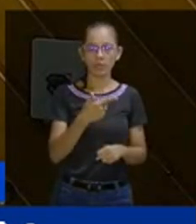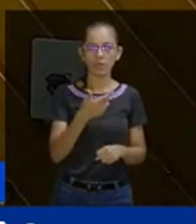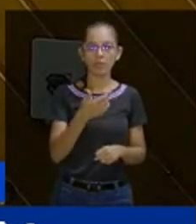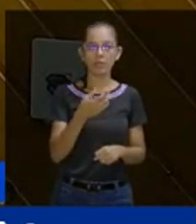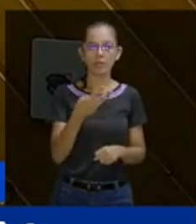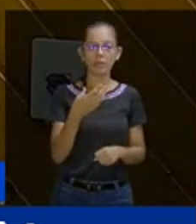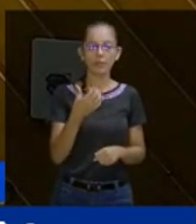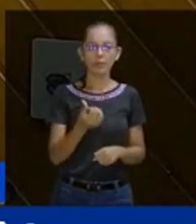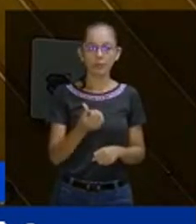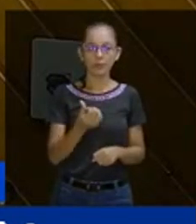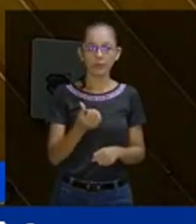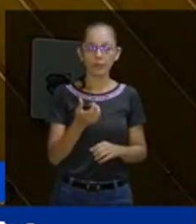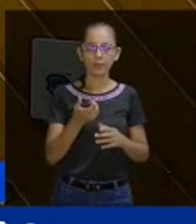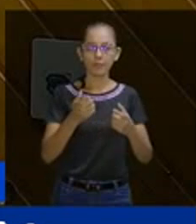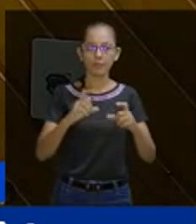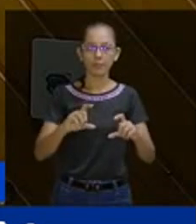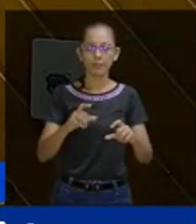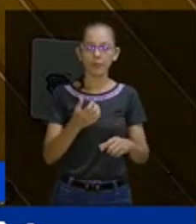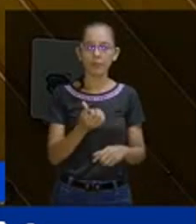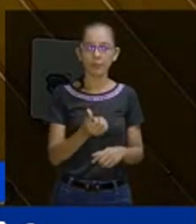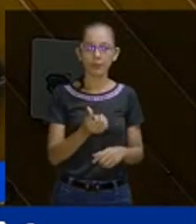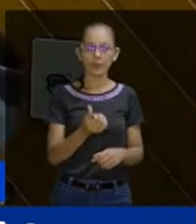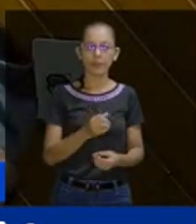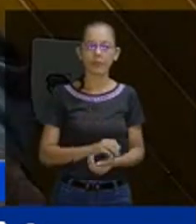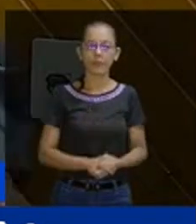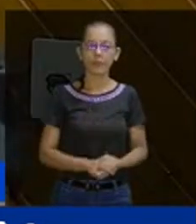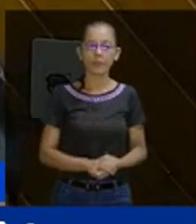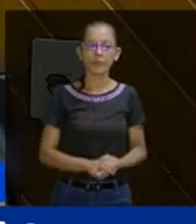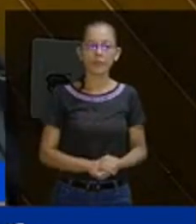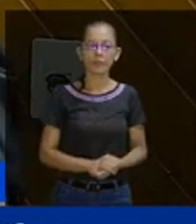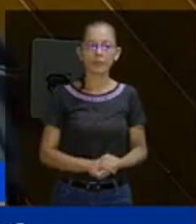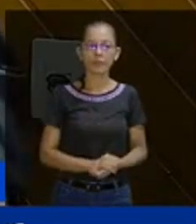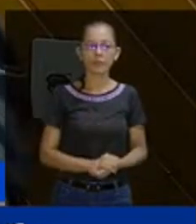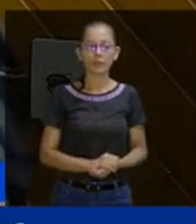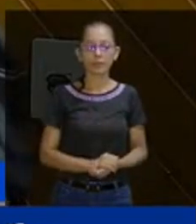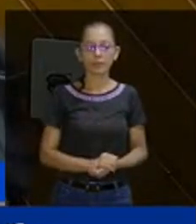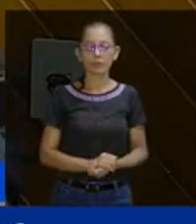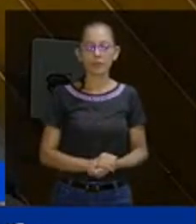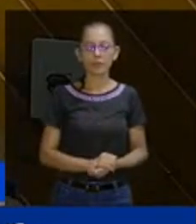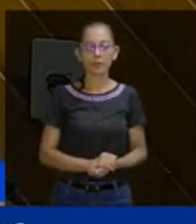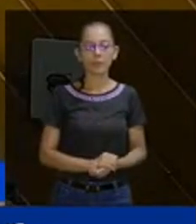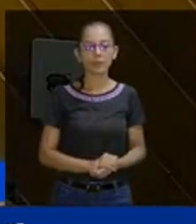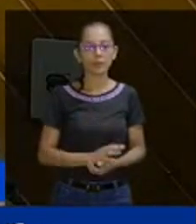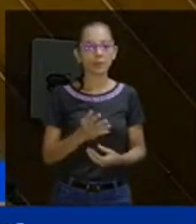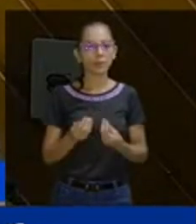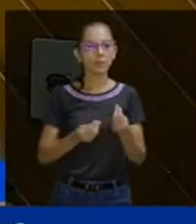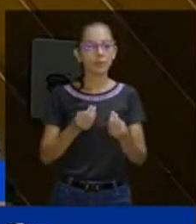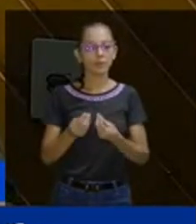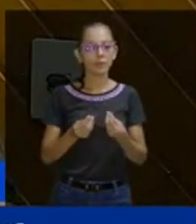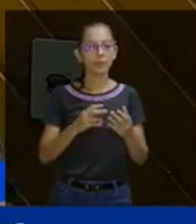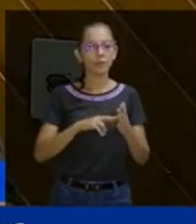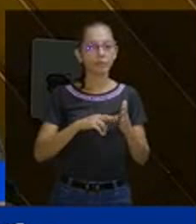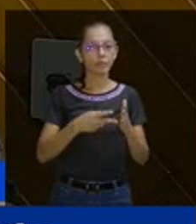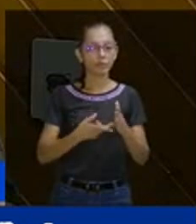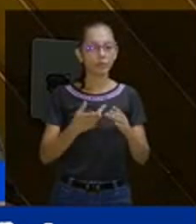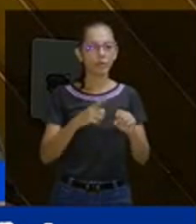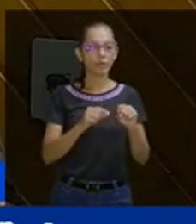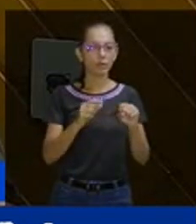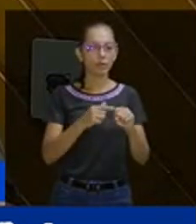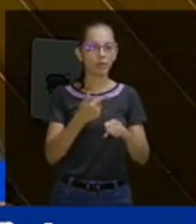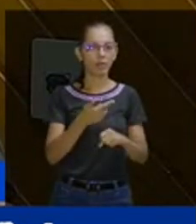parágrafo 1º do Código Eleitoral. A controvérsia central deste agravo reside na interpretação do